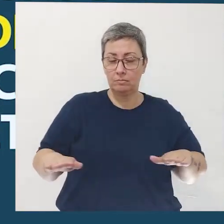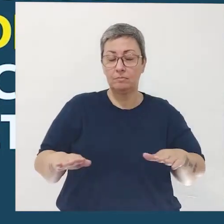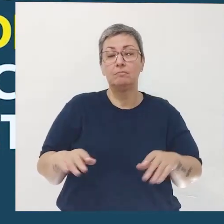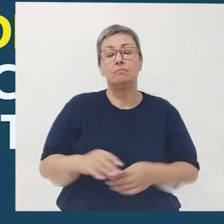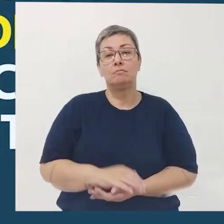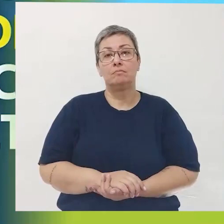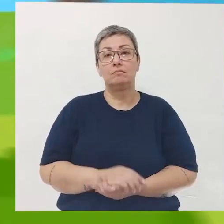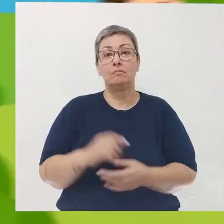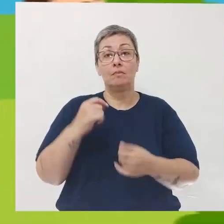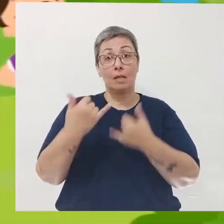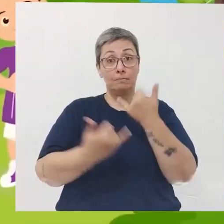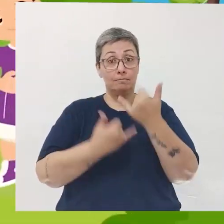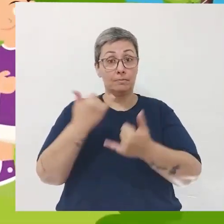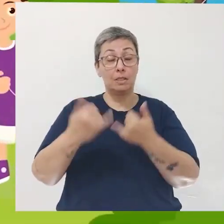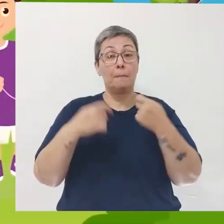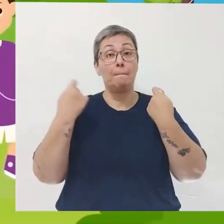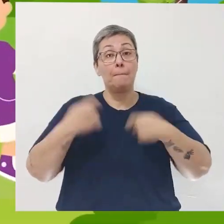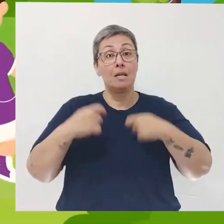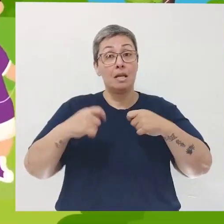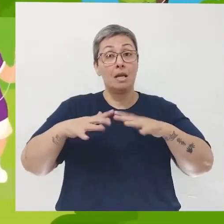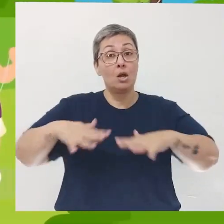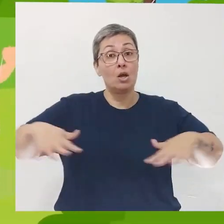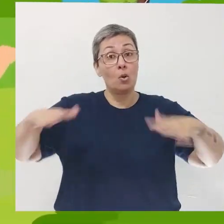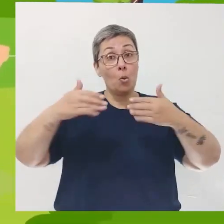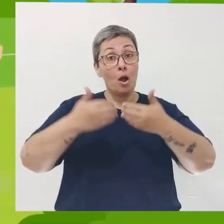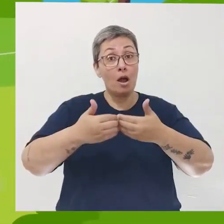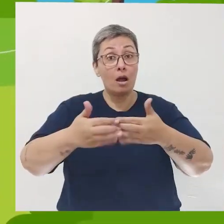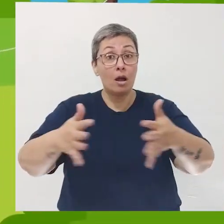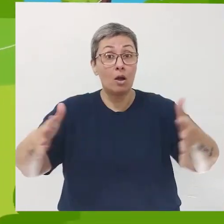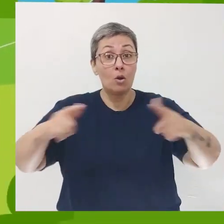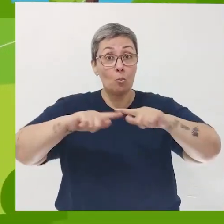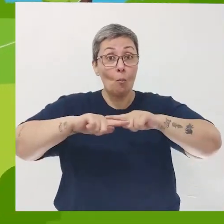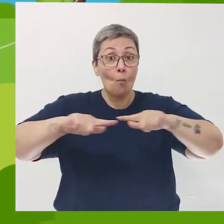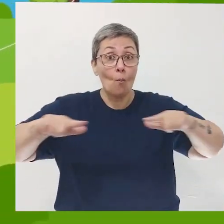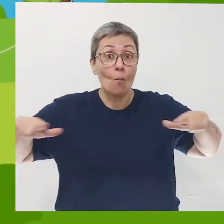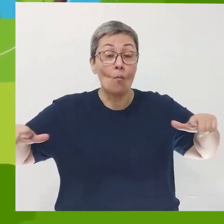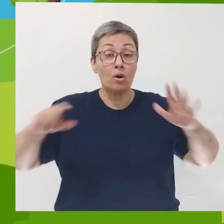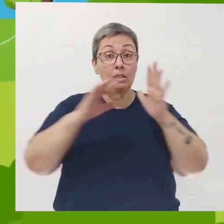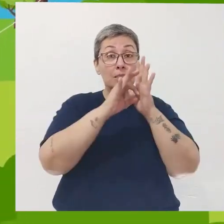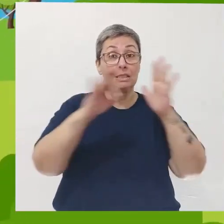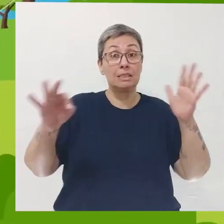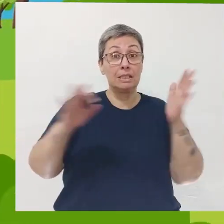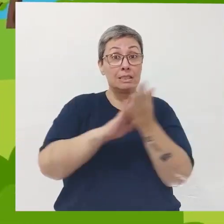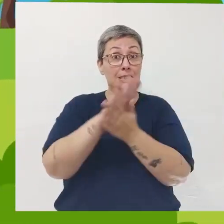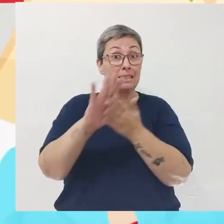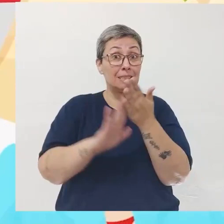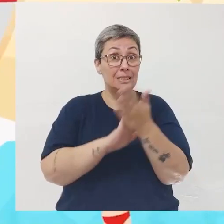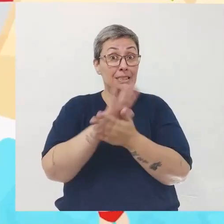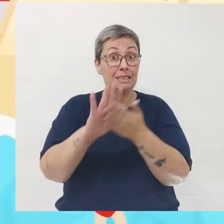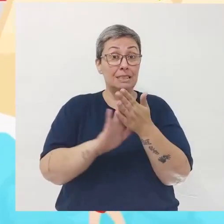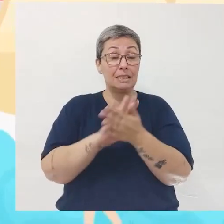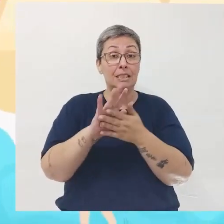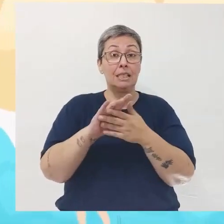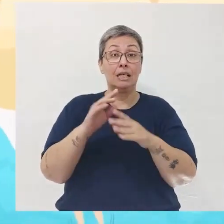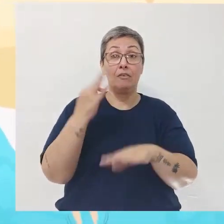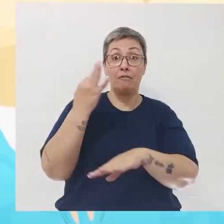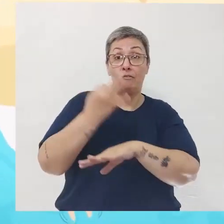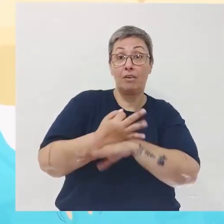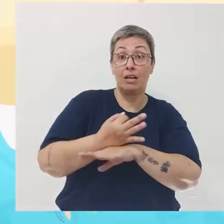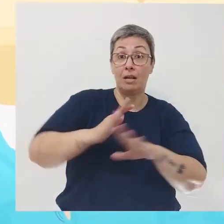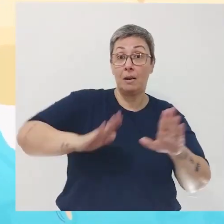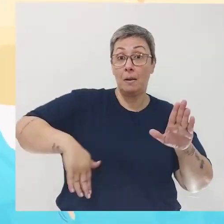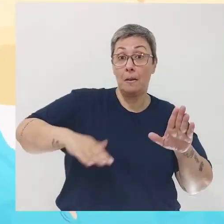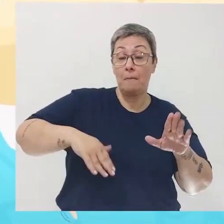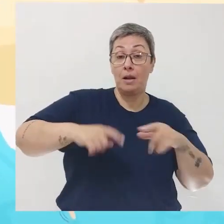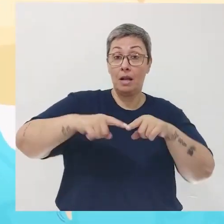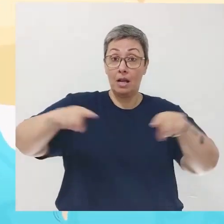entre crianças. A brincadeira deve acontecer em lugares abertos e sem rede elétrica por perto. Férias